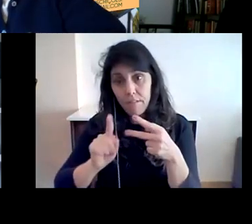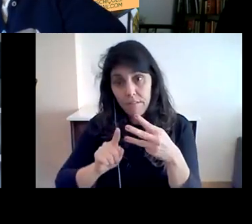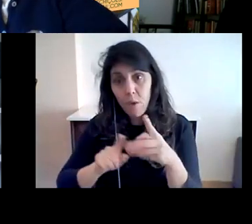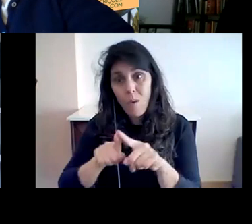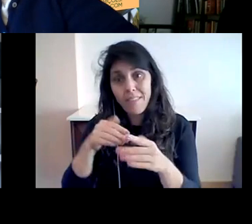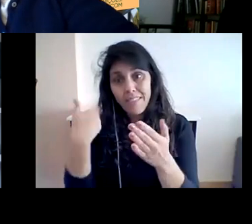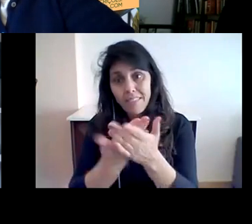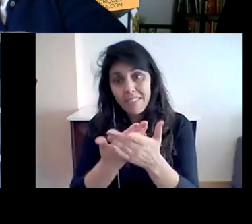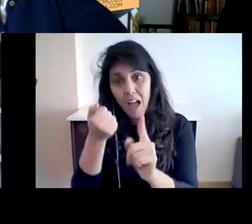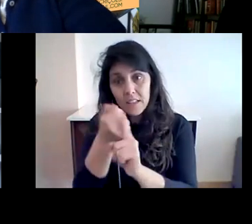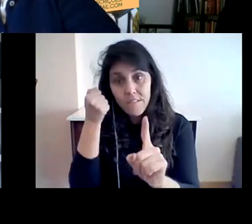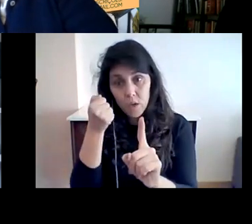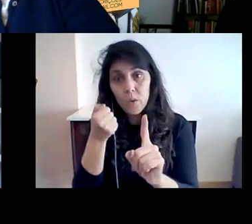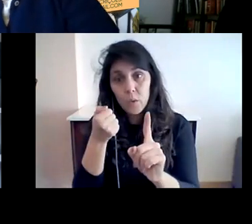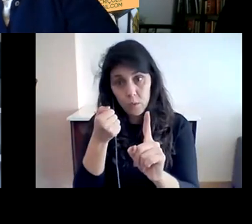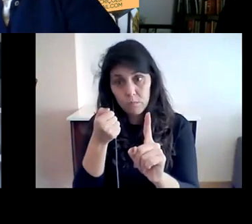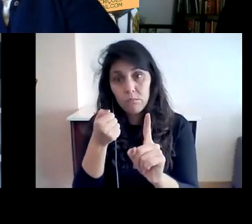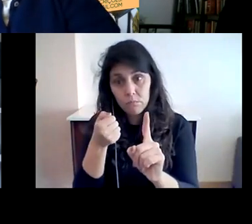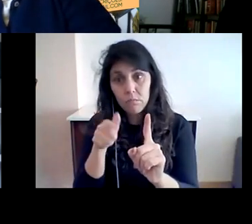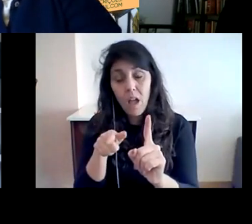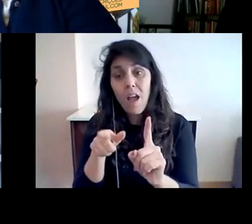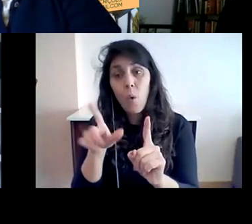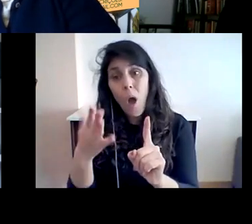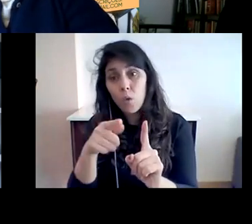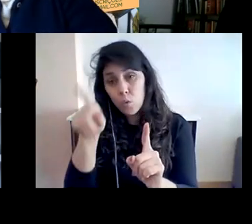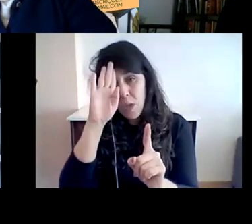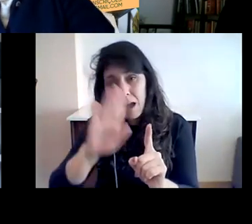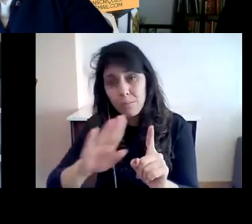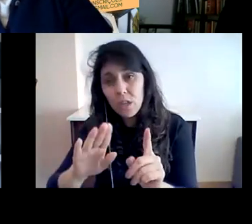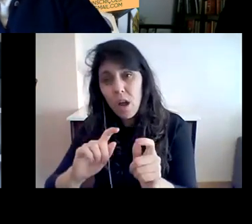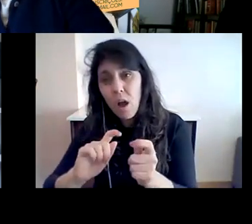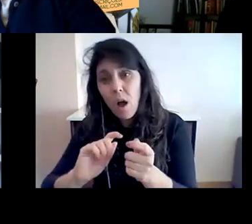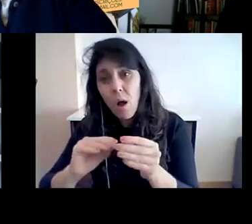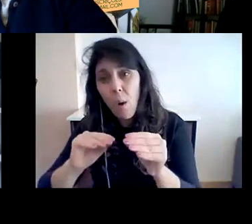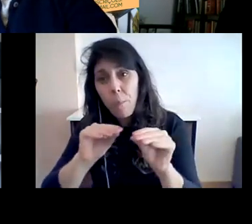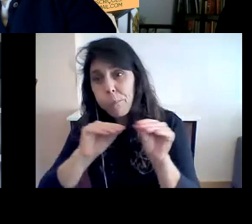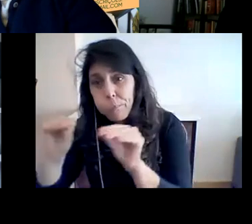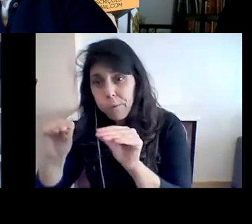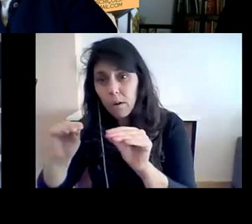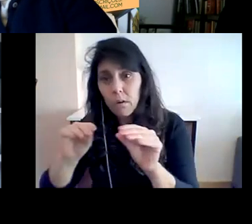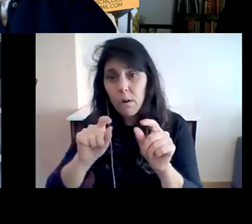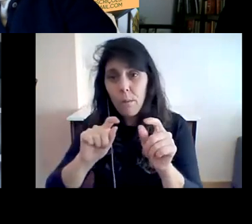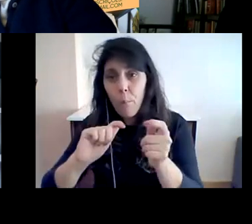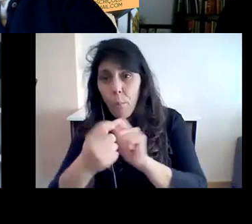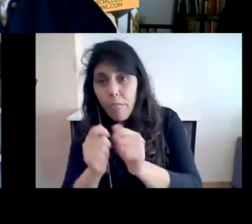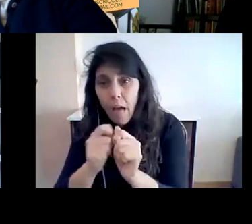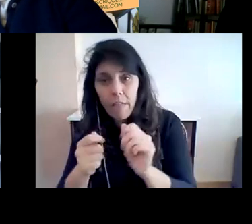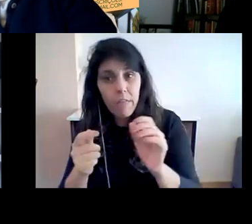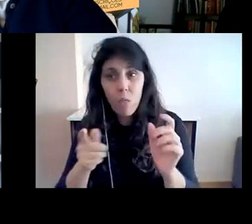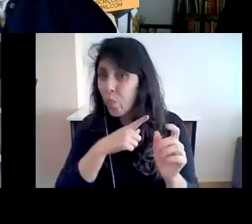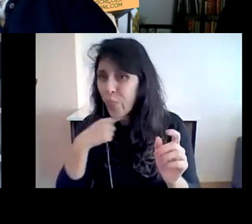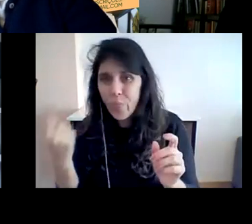desafiam a imobilidade institucional, que desafiam o que está no terreno e que cava